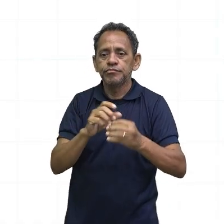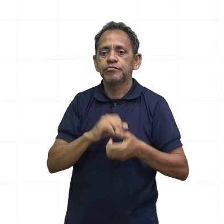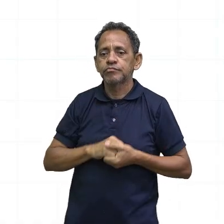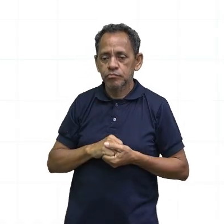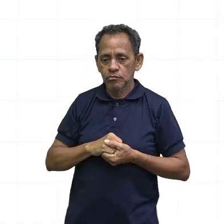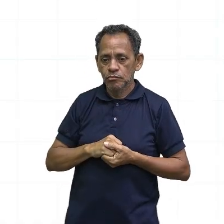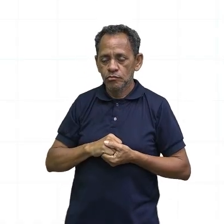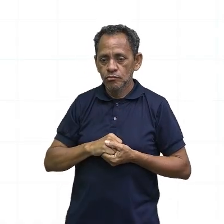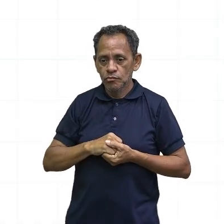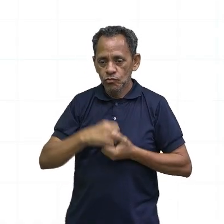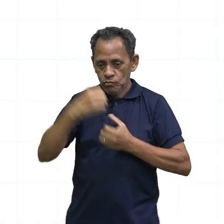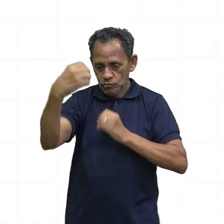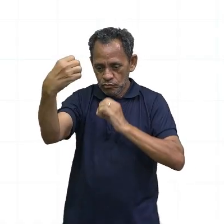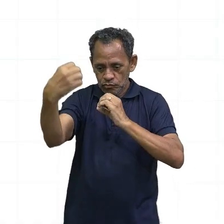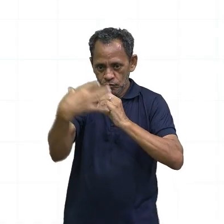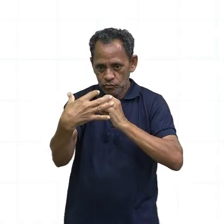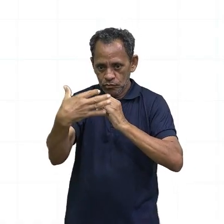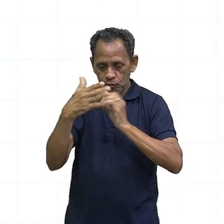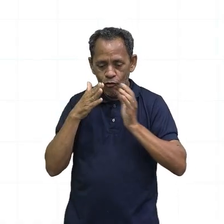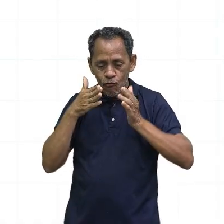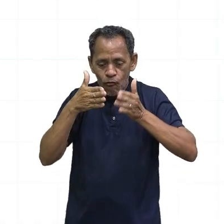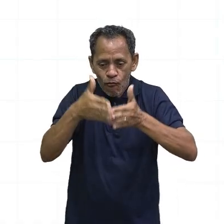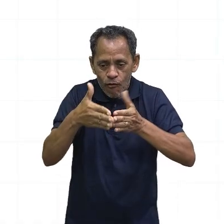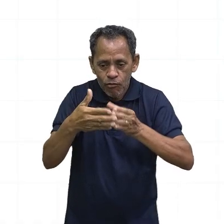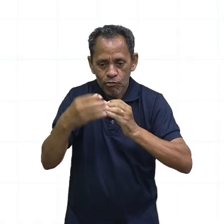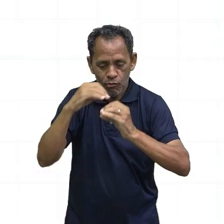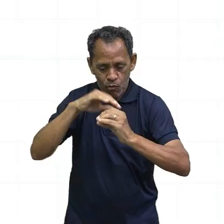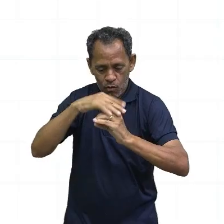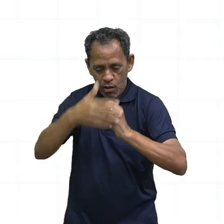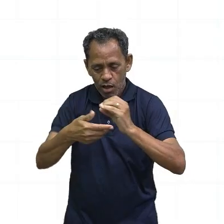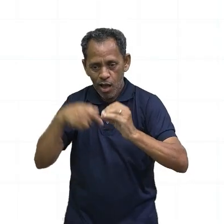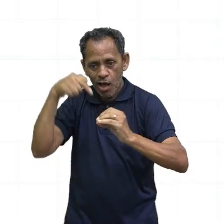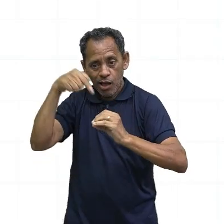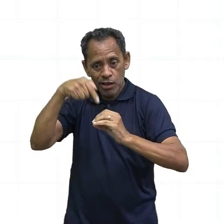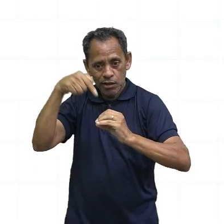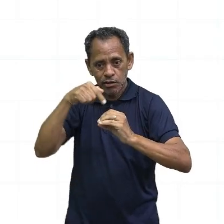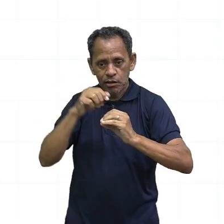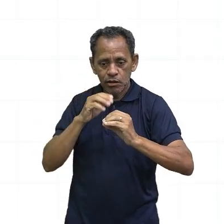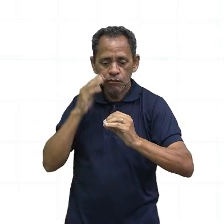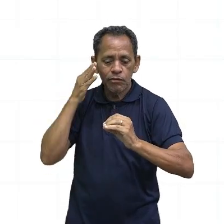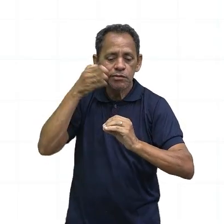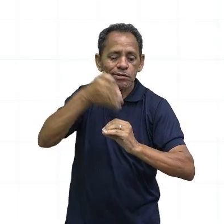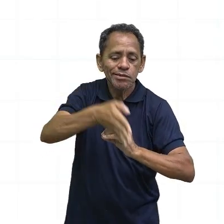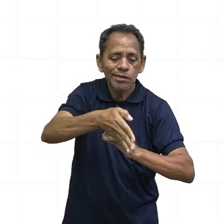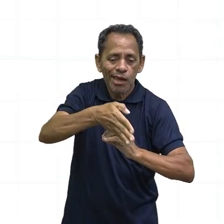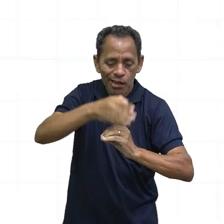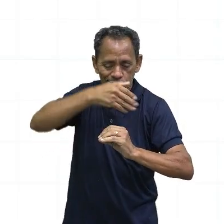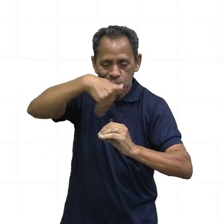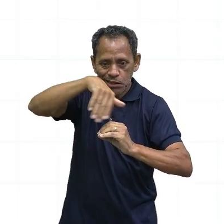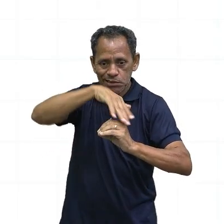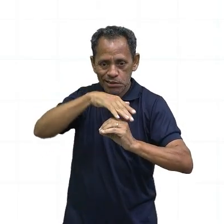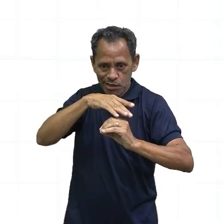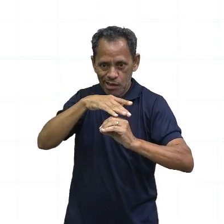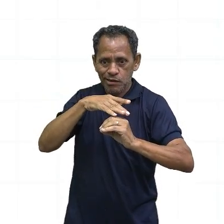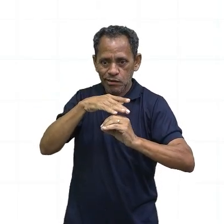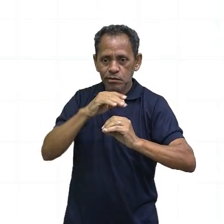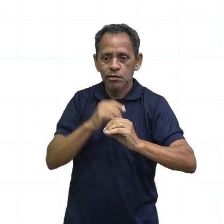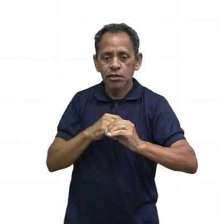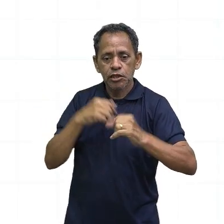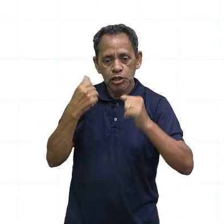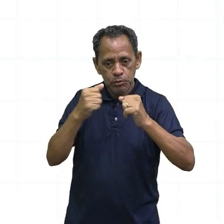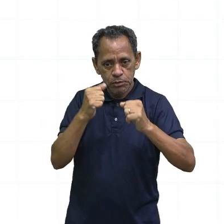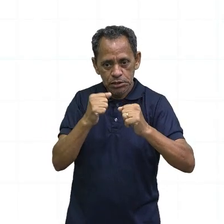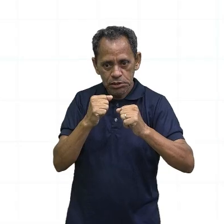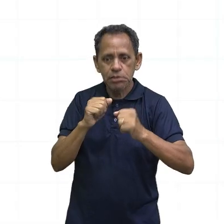são focados no tumor, né? Então, eles vão direto lá na região. Aqui a gente está representando,